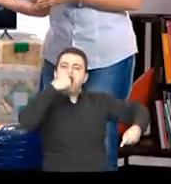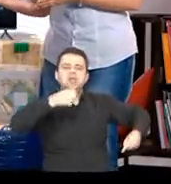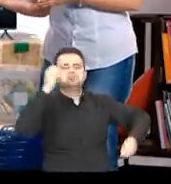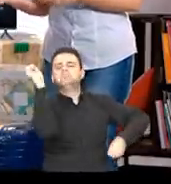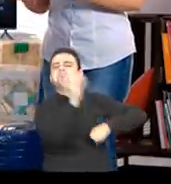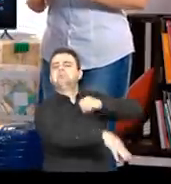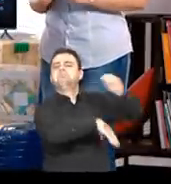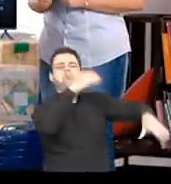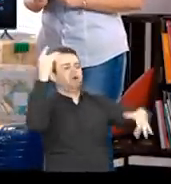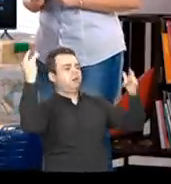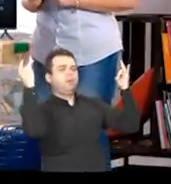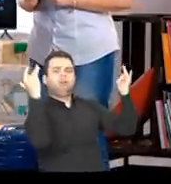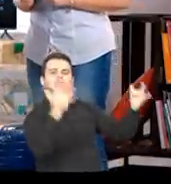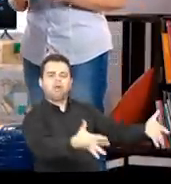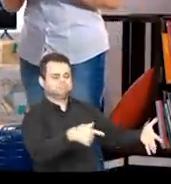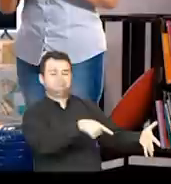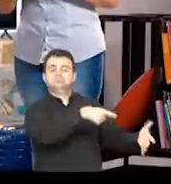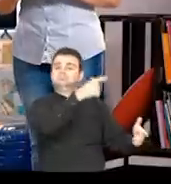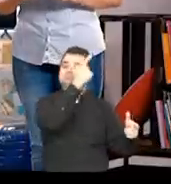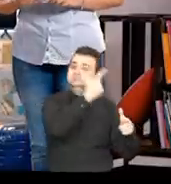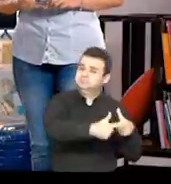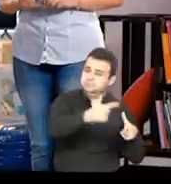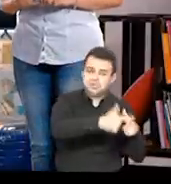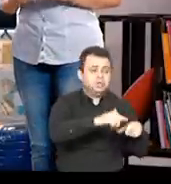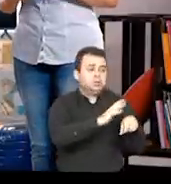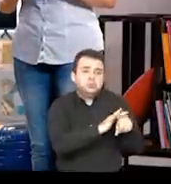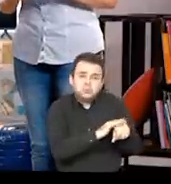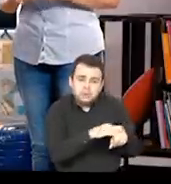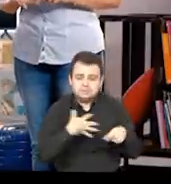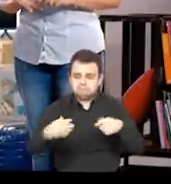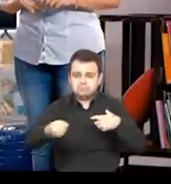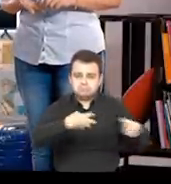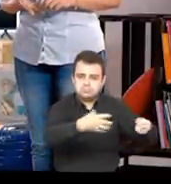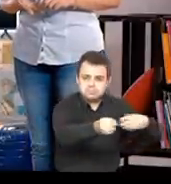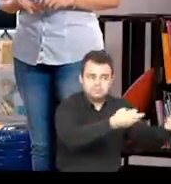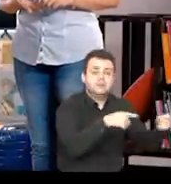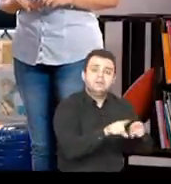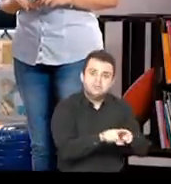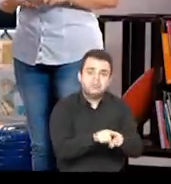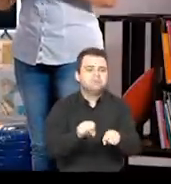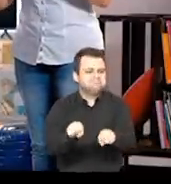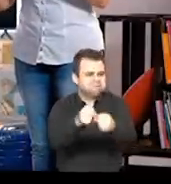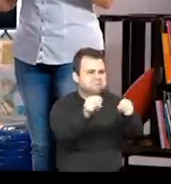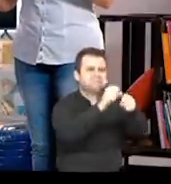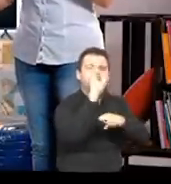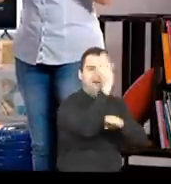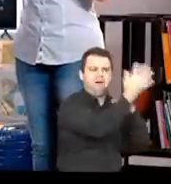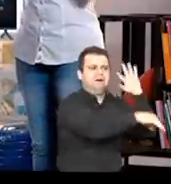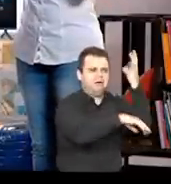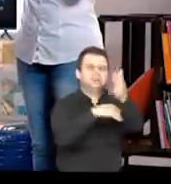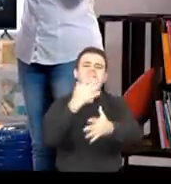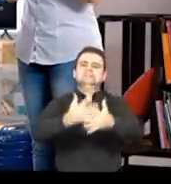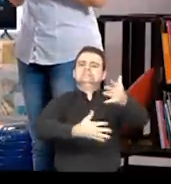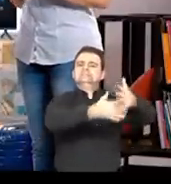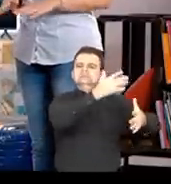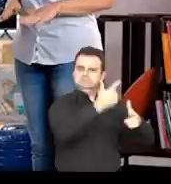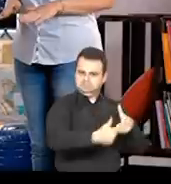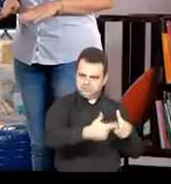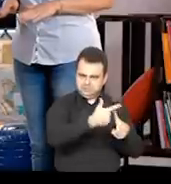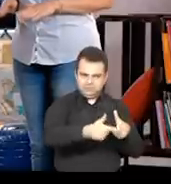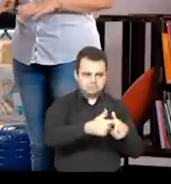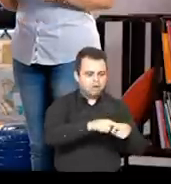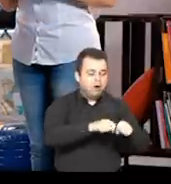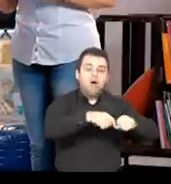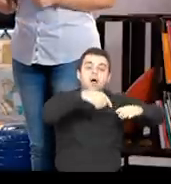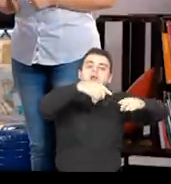céu aberto, causando muitos problemas, doenças e também problemas ambientais, né? Por quê? Porque contamina